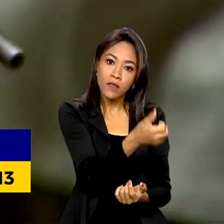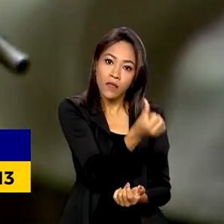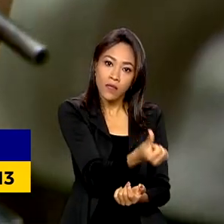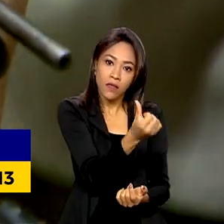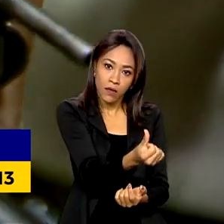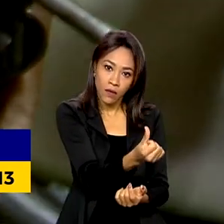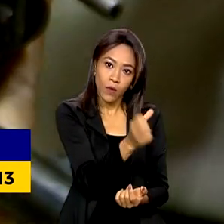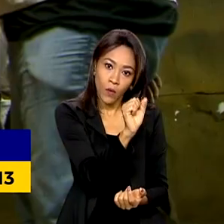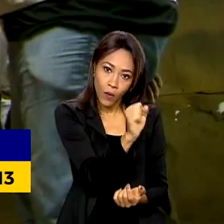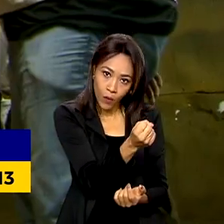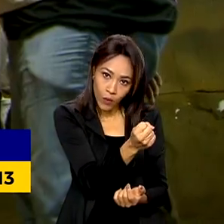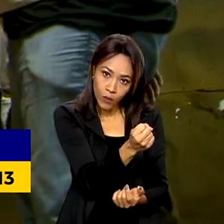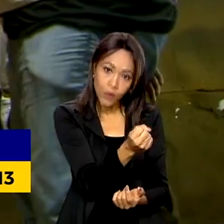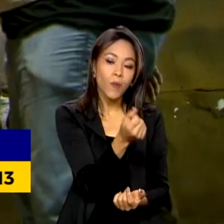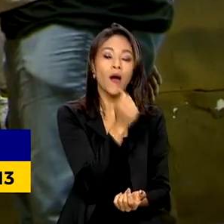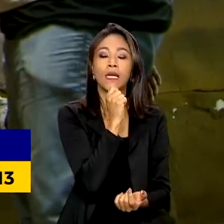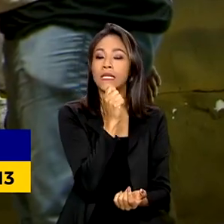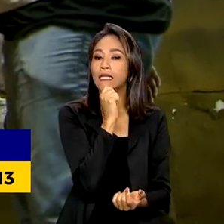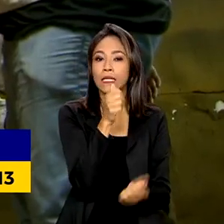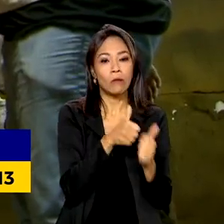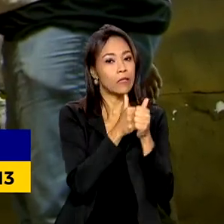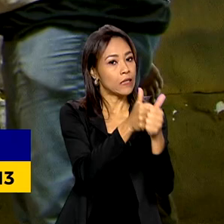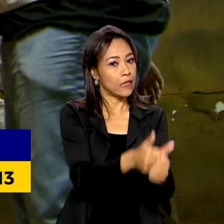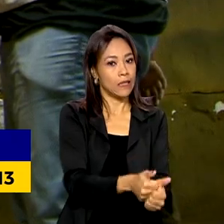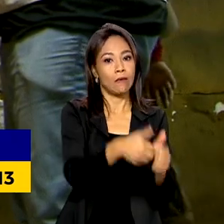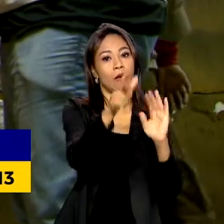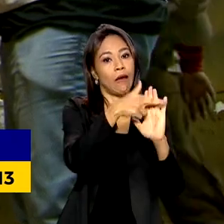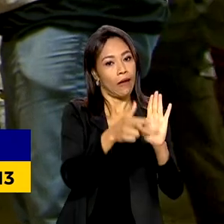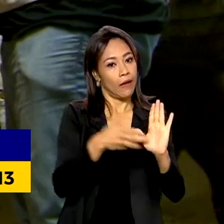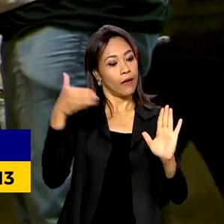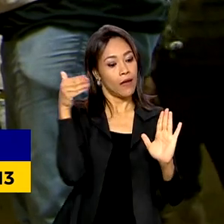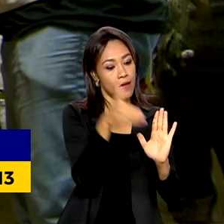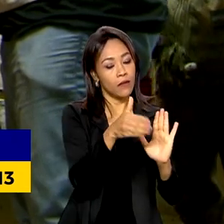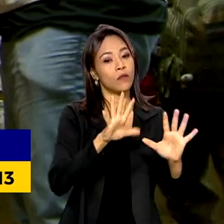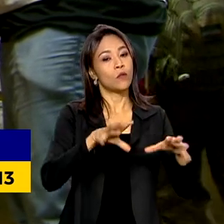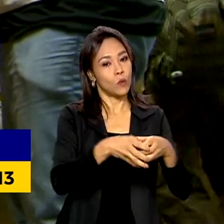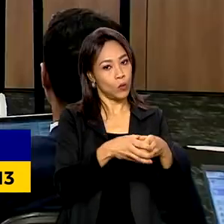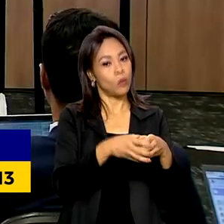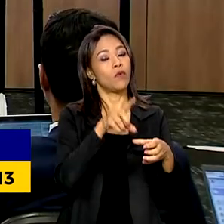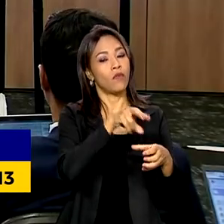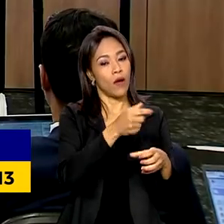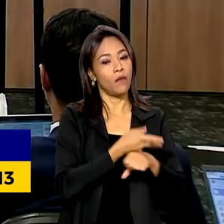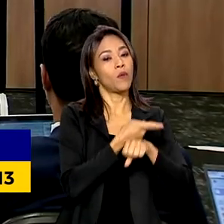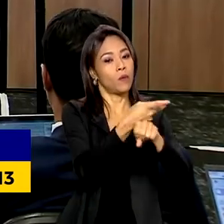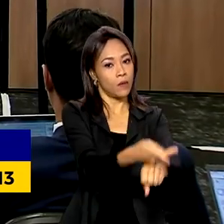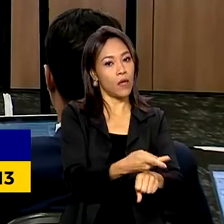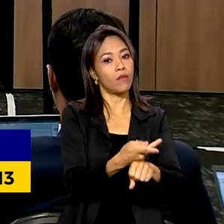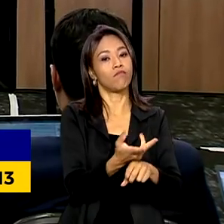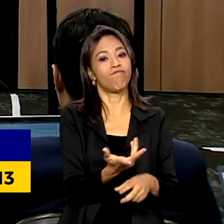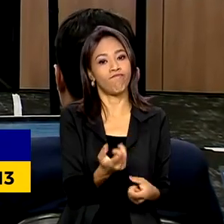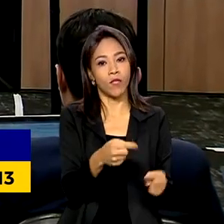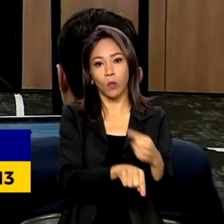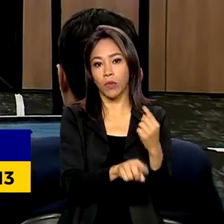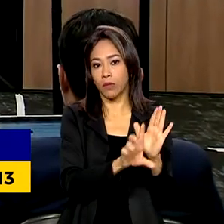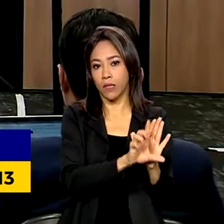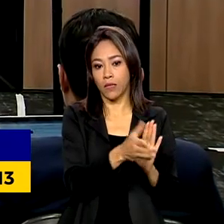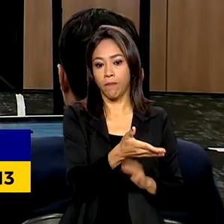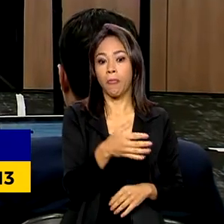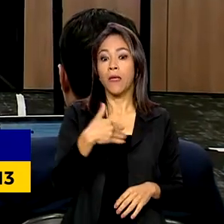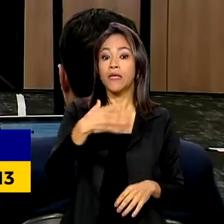grosso calibre não cumpriram a norma e agora são considerados Ilegais temos agora mais